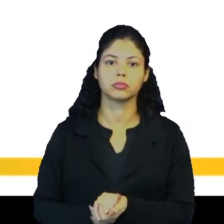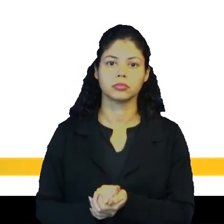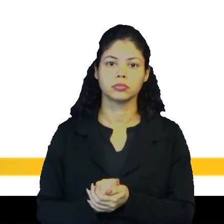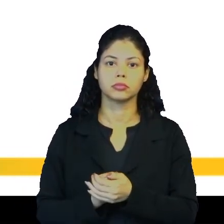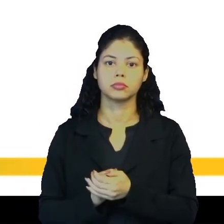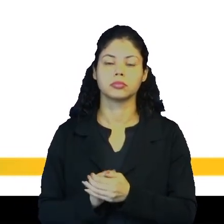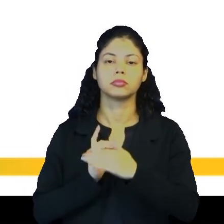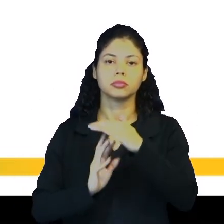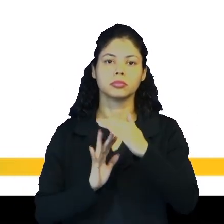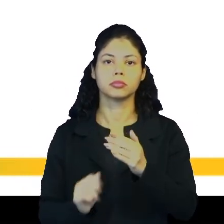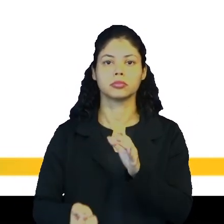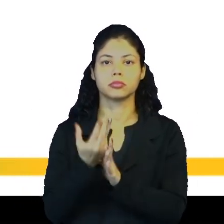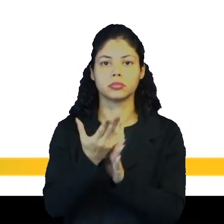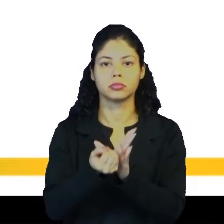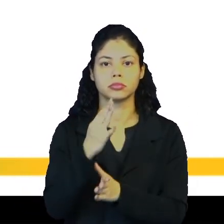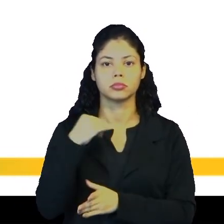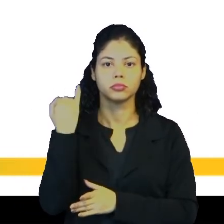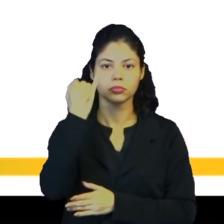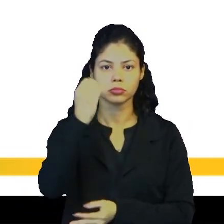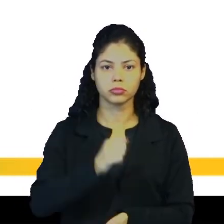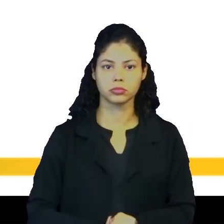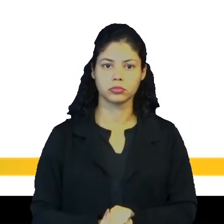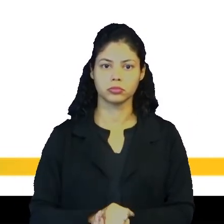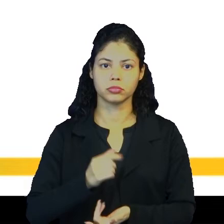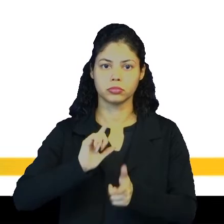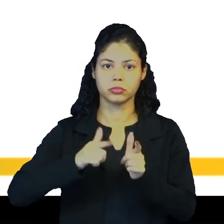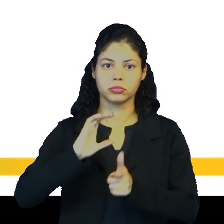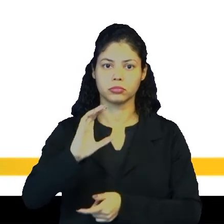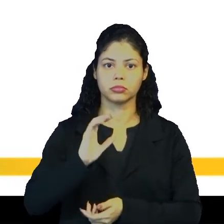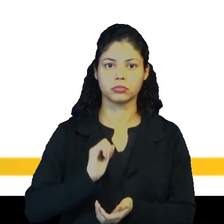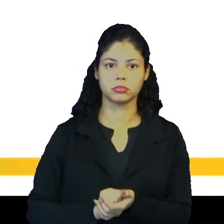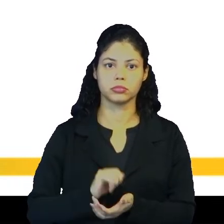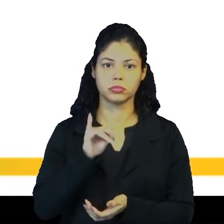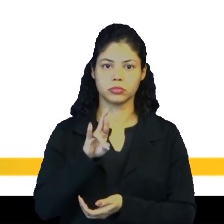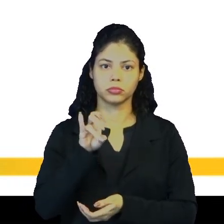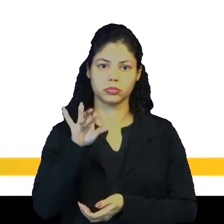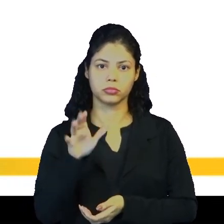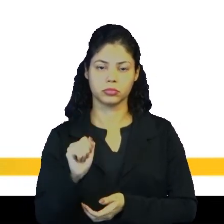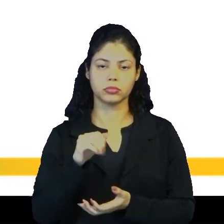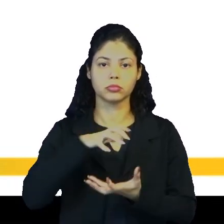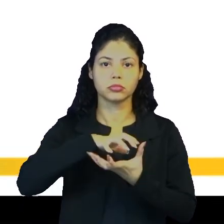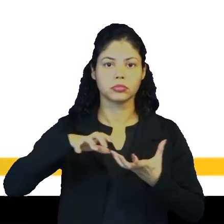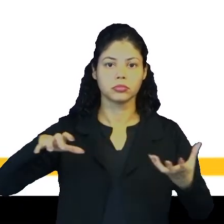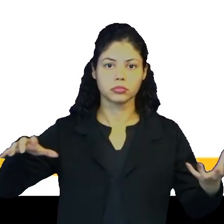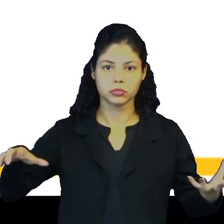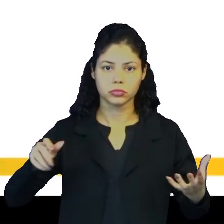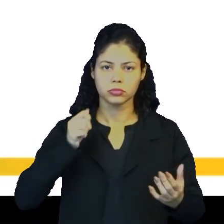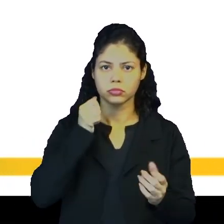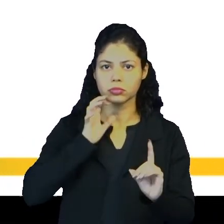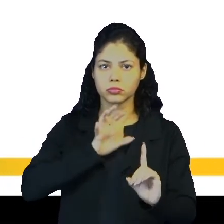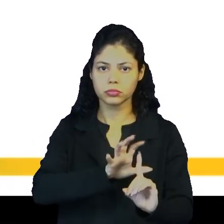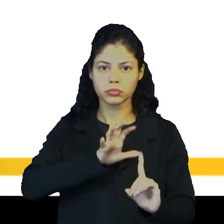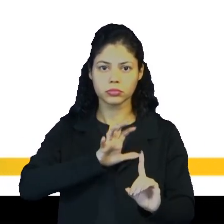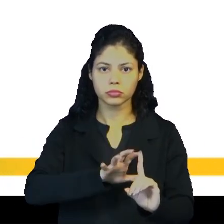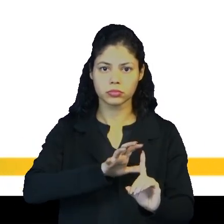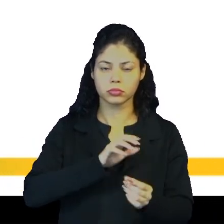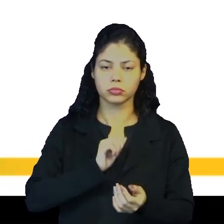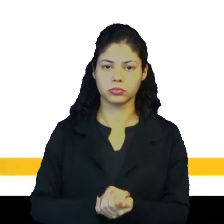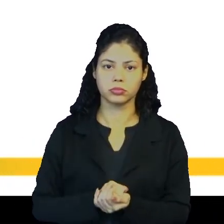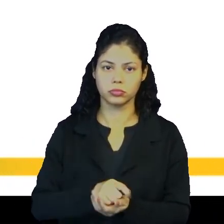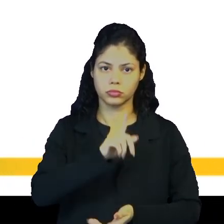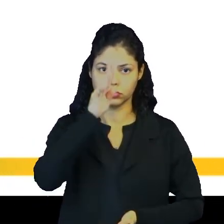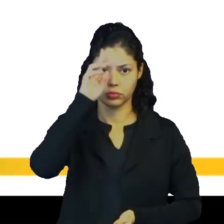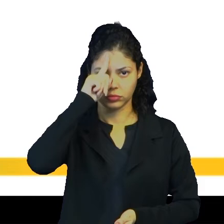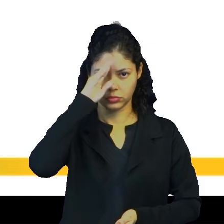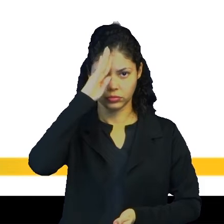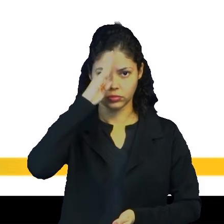de produtos manufaturados. Letra C, isolacionista no contexto continental com pressões militares e econômica por parte